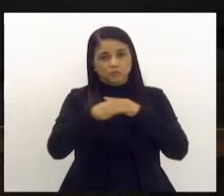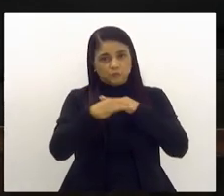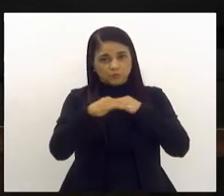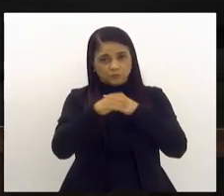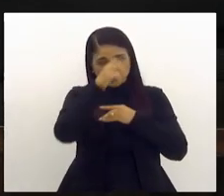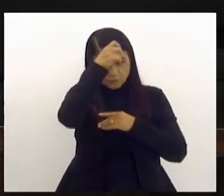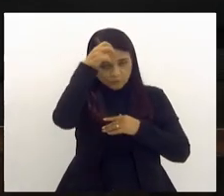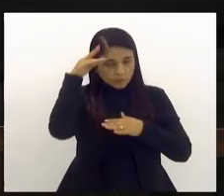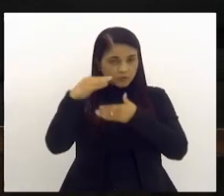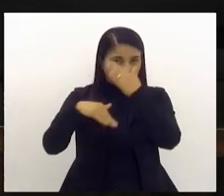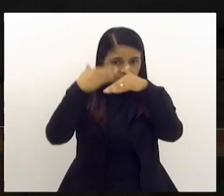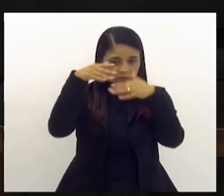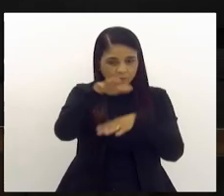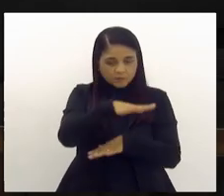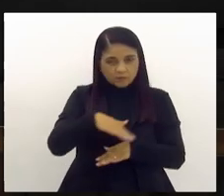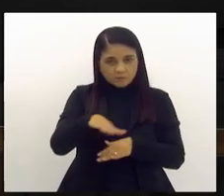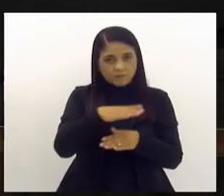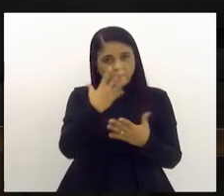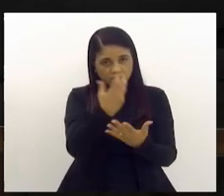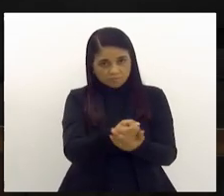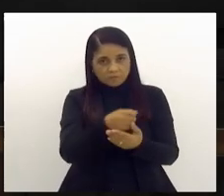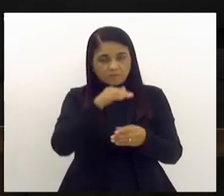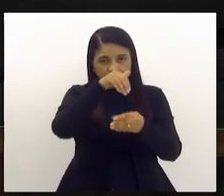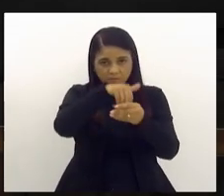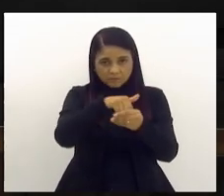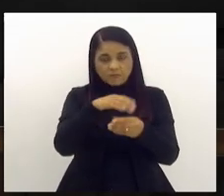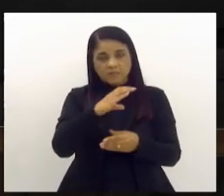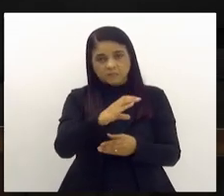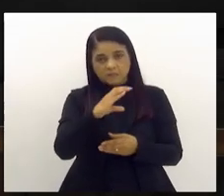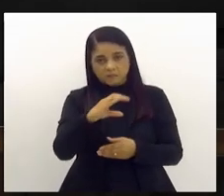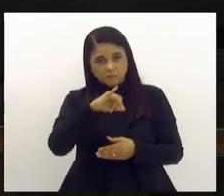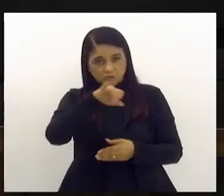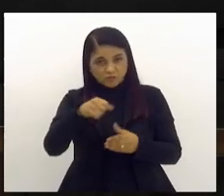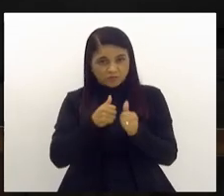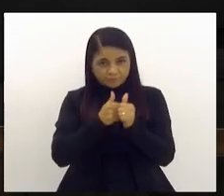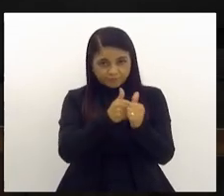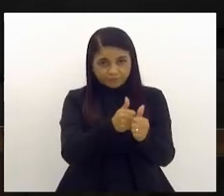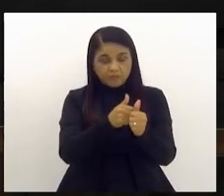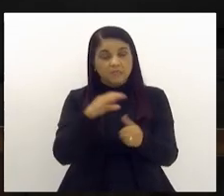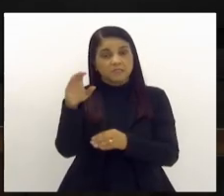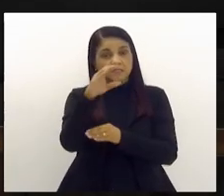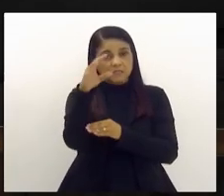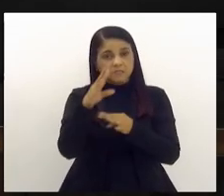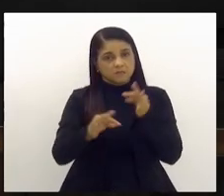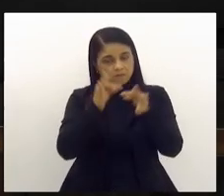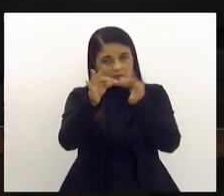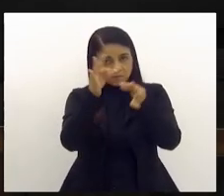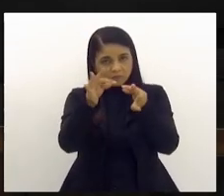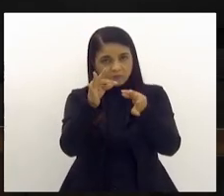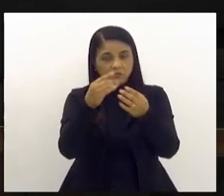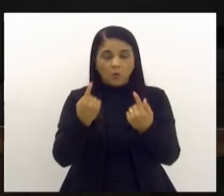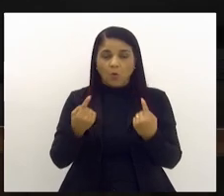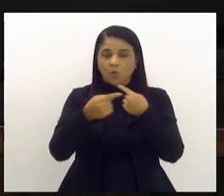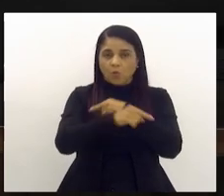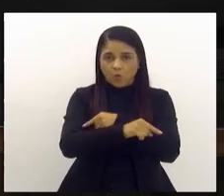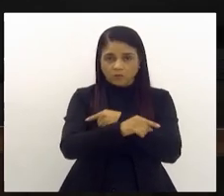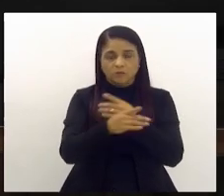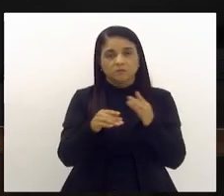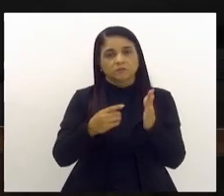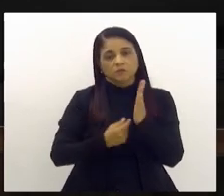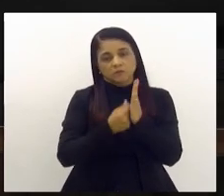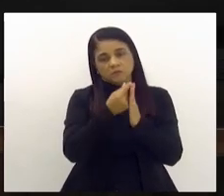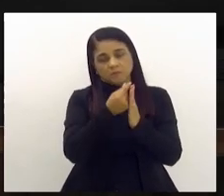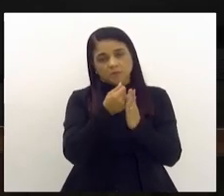de desenvolvimento regional, favorável com as emendas da CCJ. E de ciência e tecnologia, contrário. E de